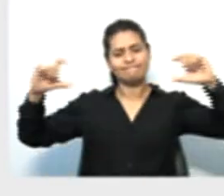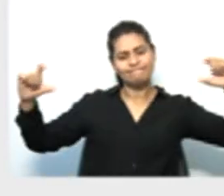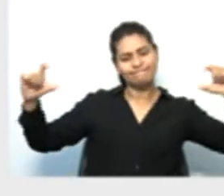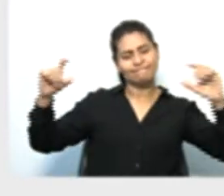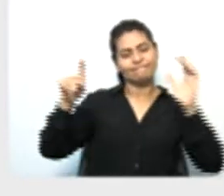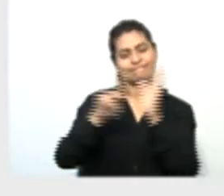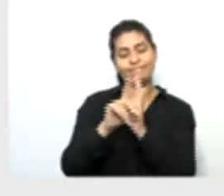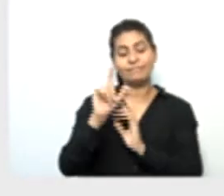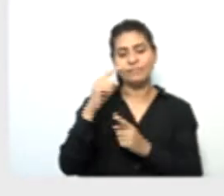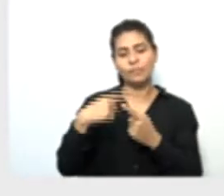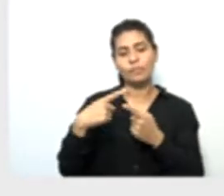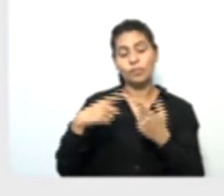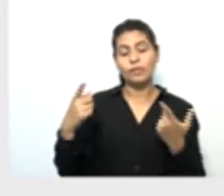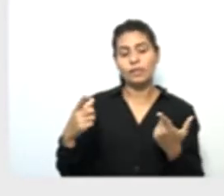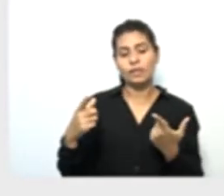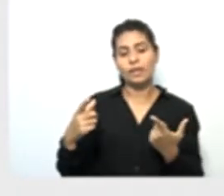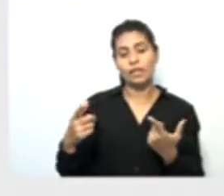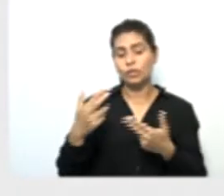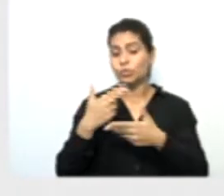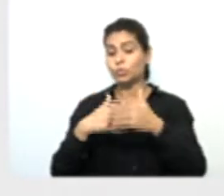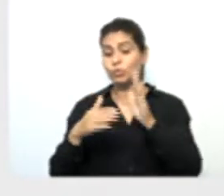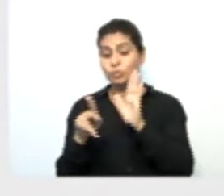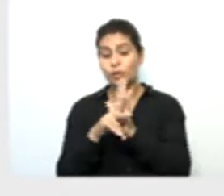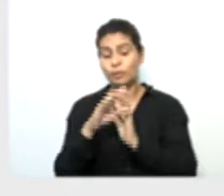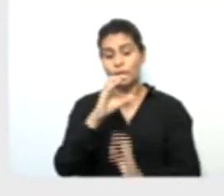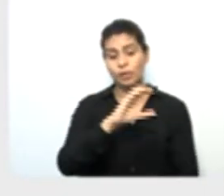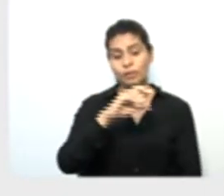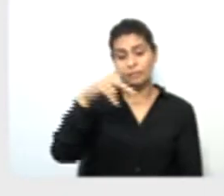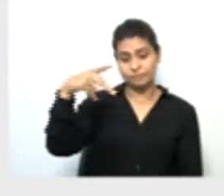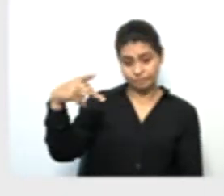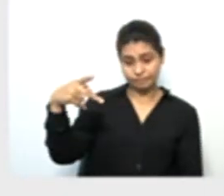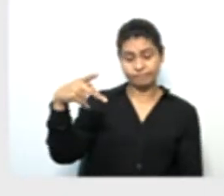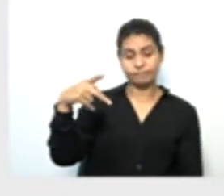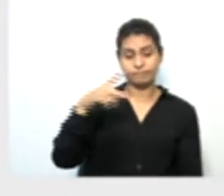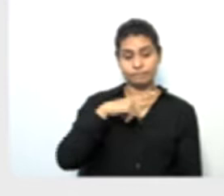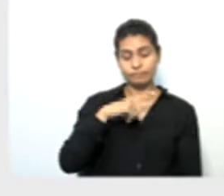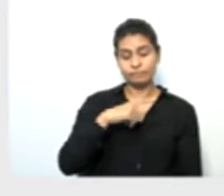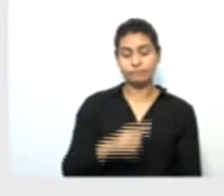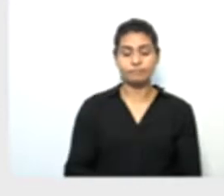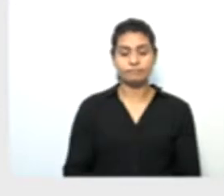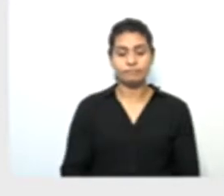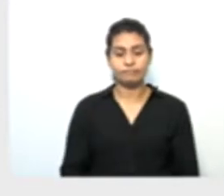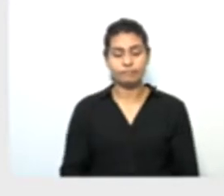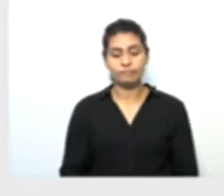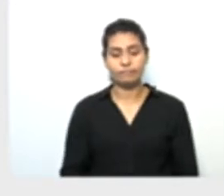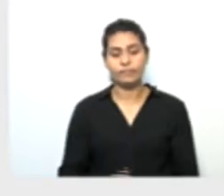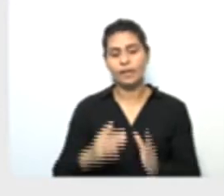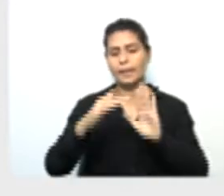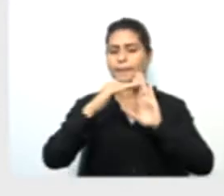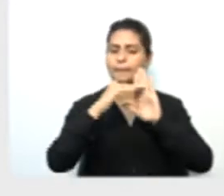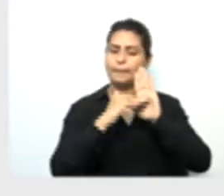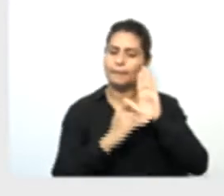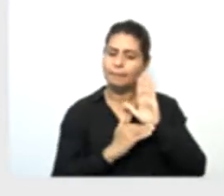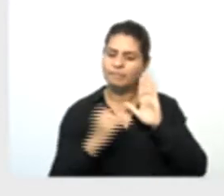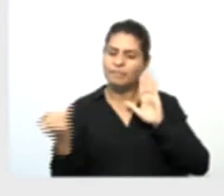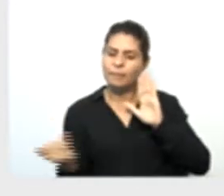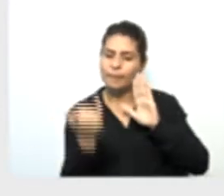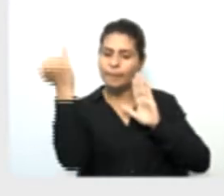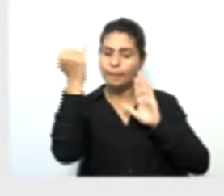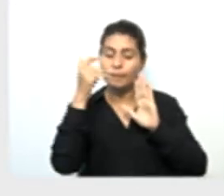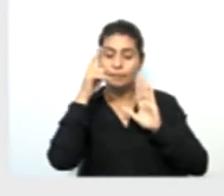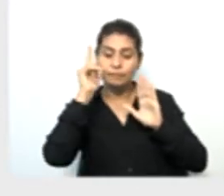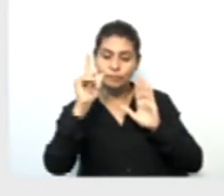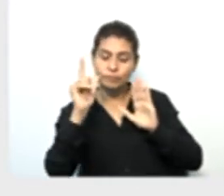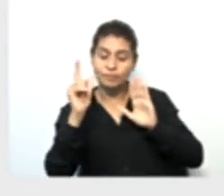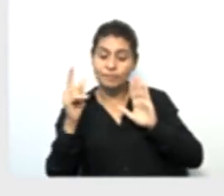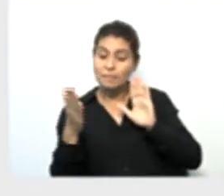e o beneficiamento são produtos da cooperativa, são passos fundamentais para agregar